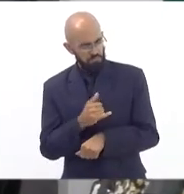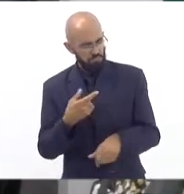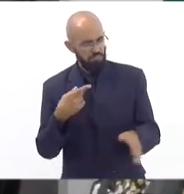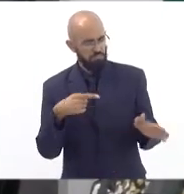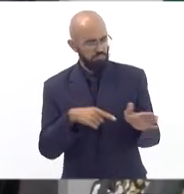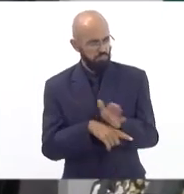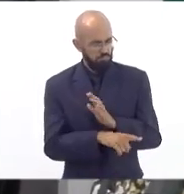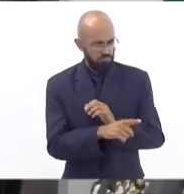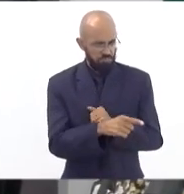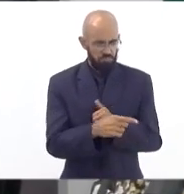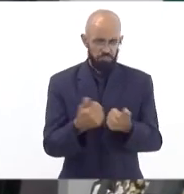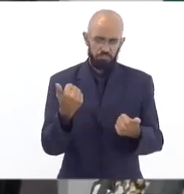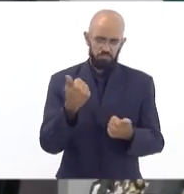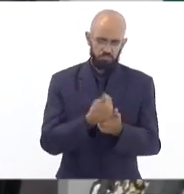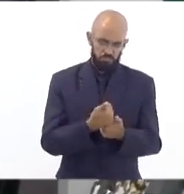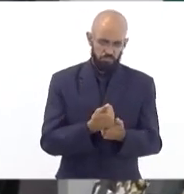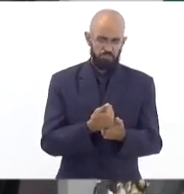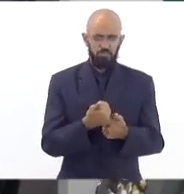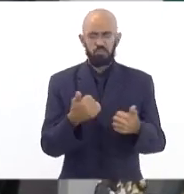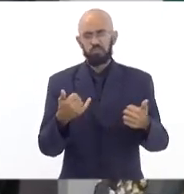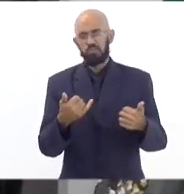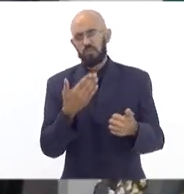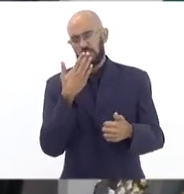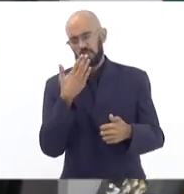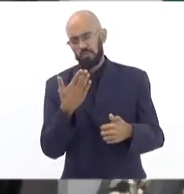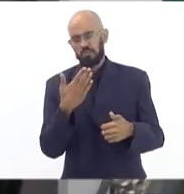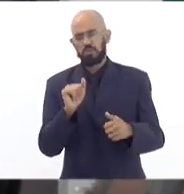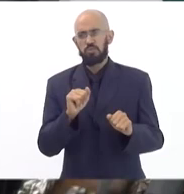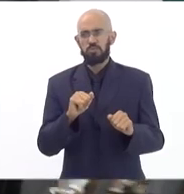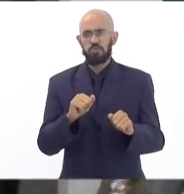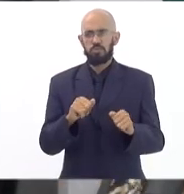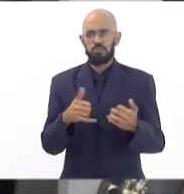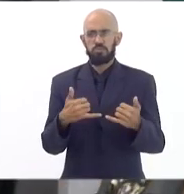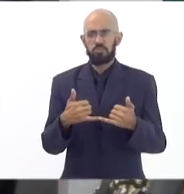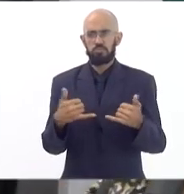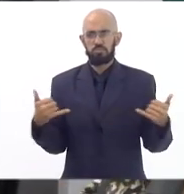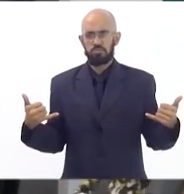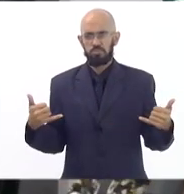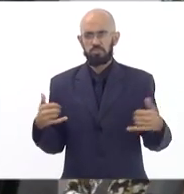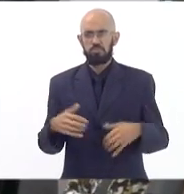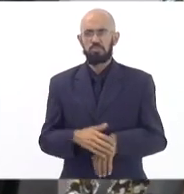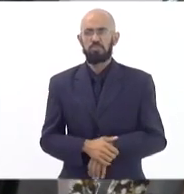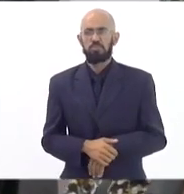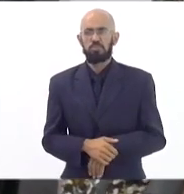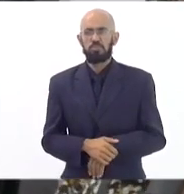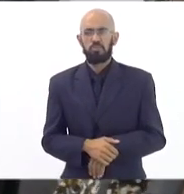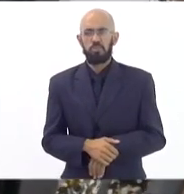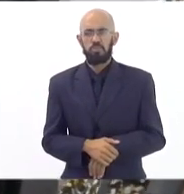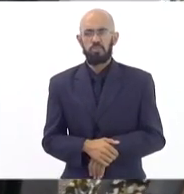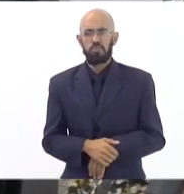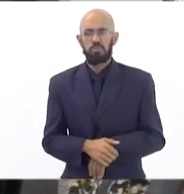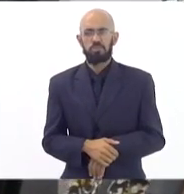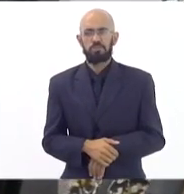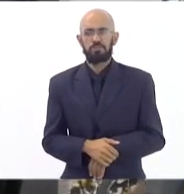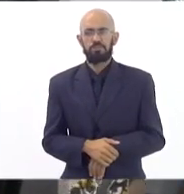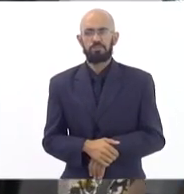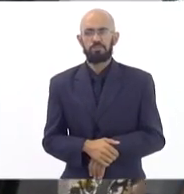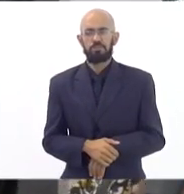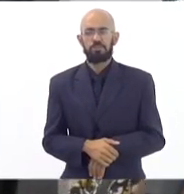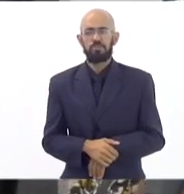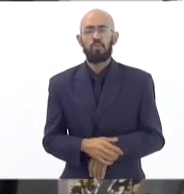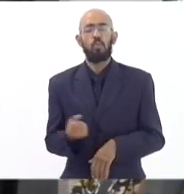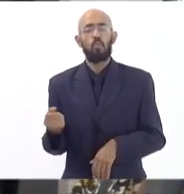exatamente na substituição do tipo é tabu desde quando